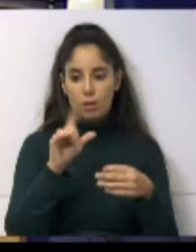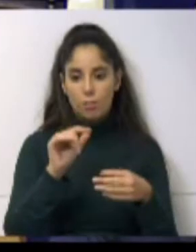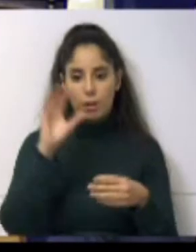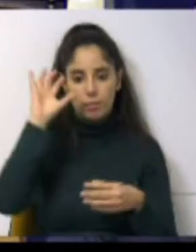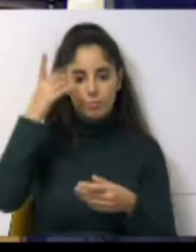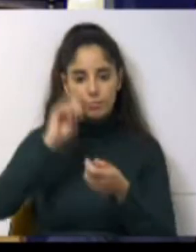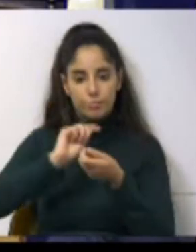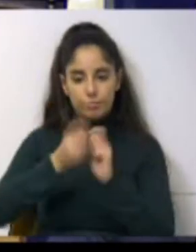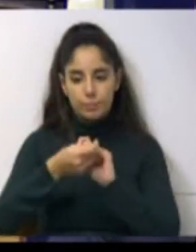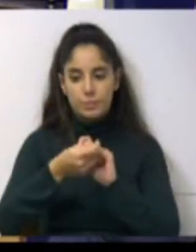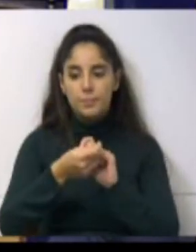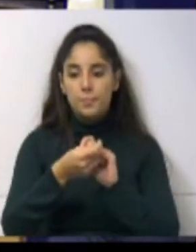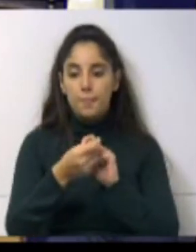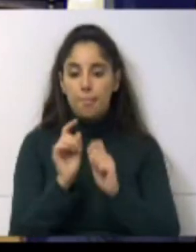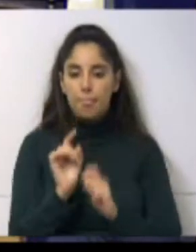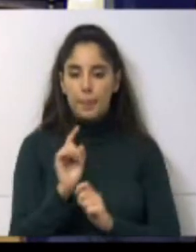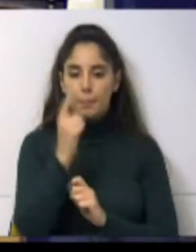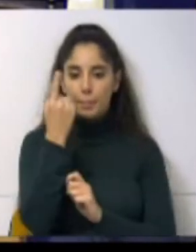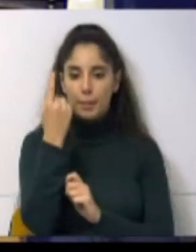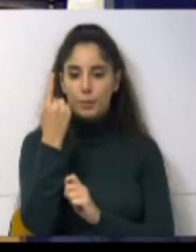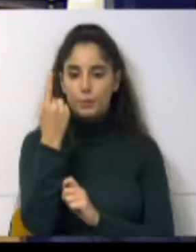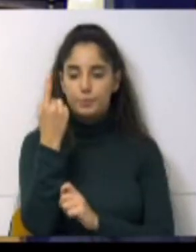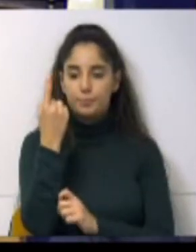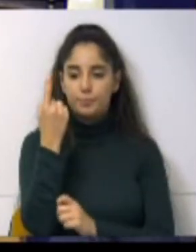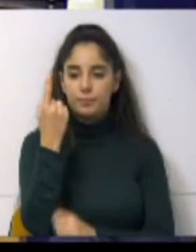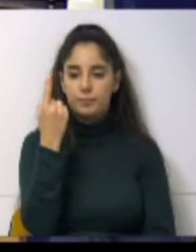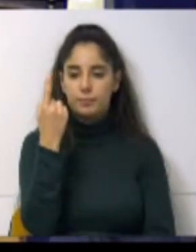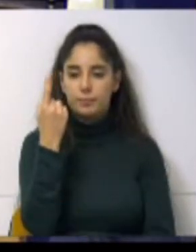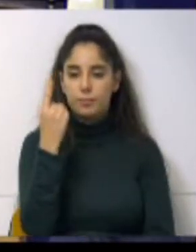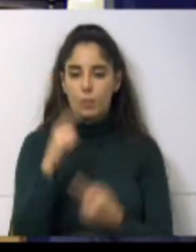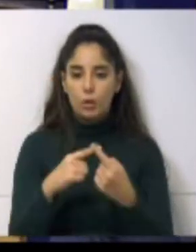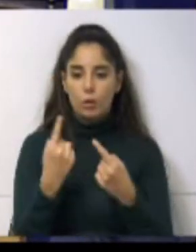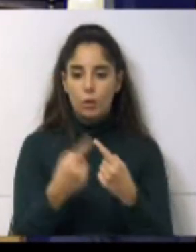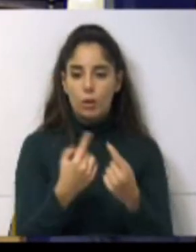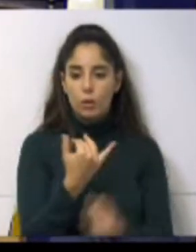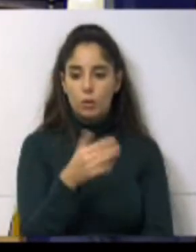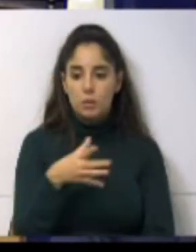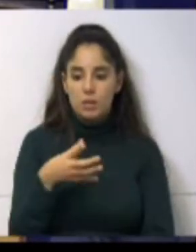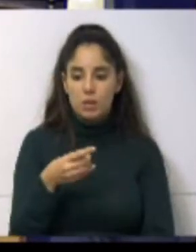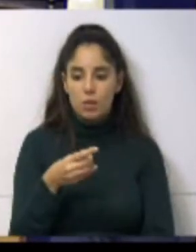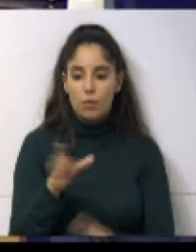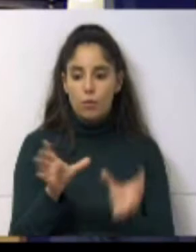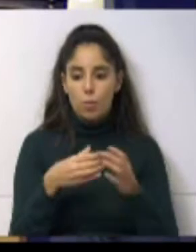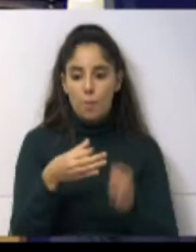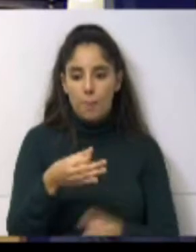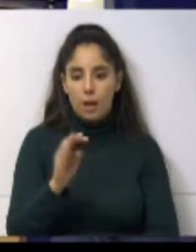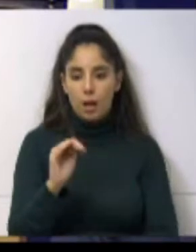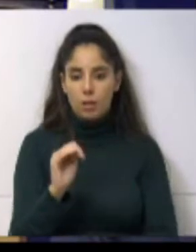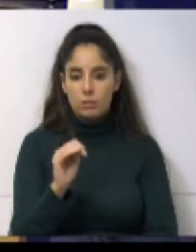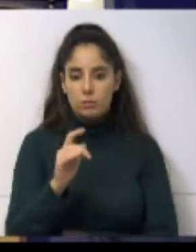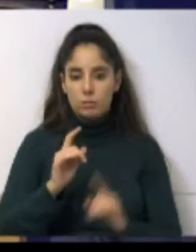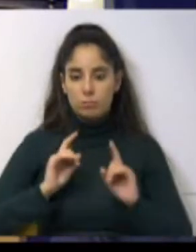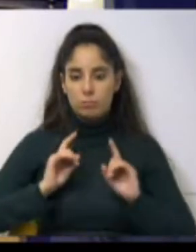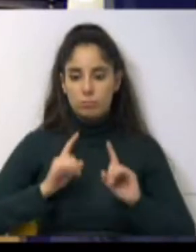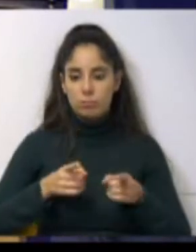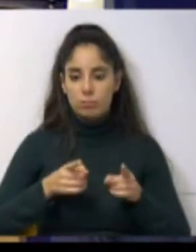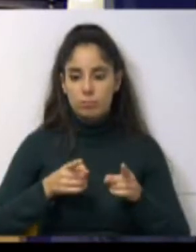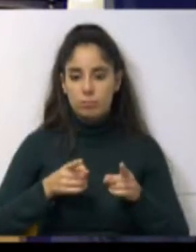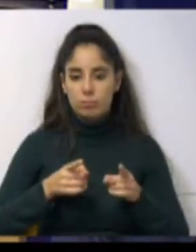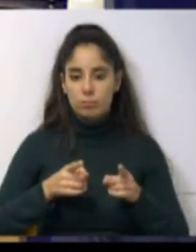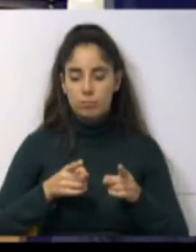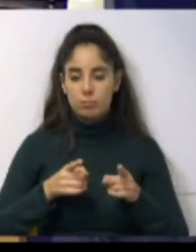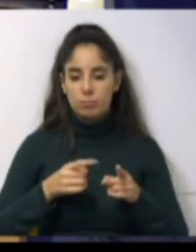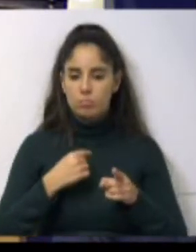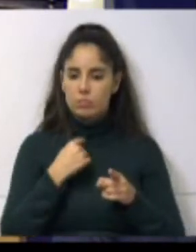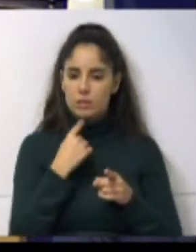Climáticas, em primeiro lugar, em 2019 o PS estava numa iniciativa e anunciou